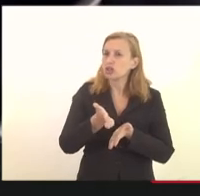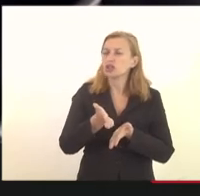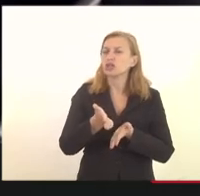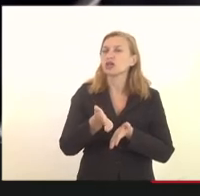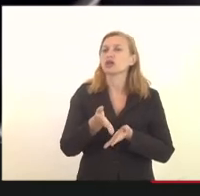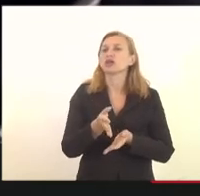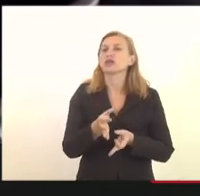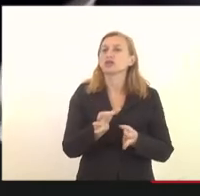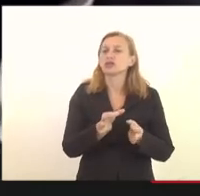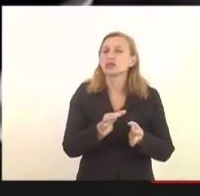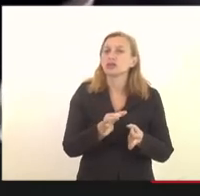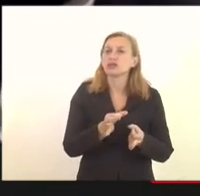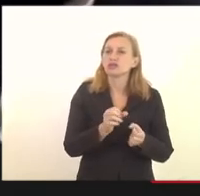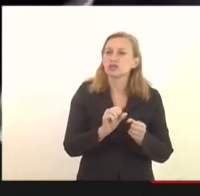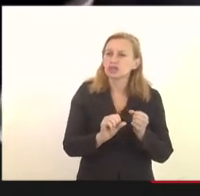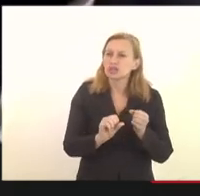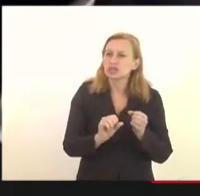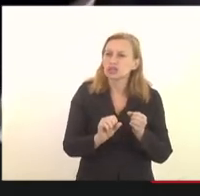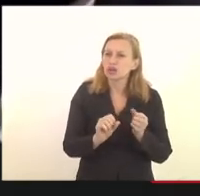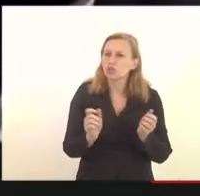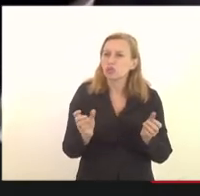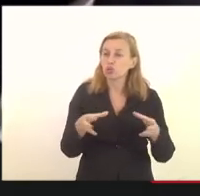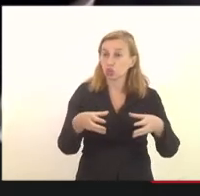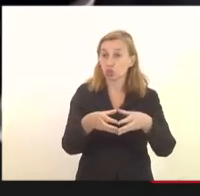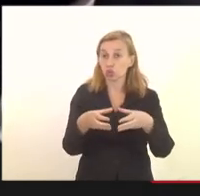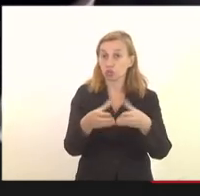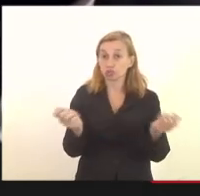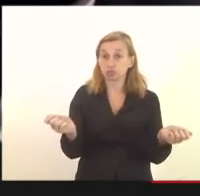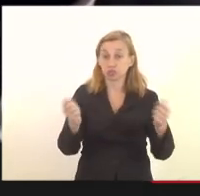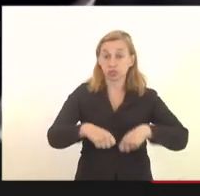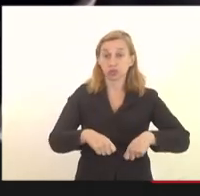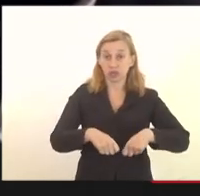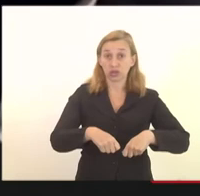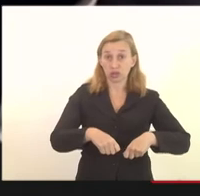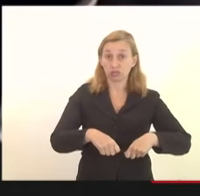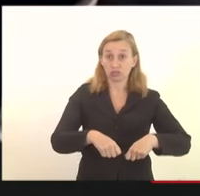turma de capacitação dos auditores